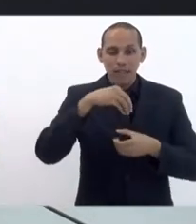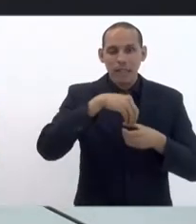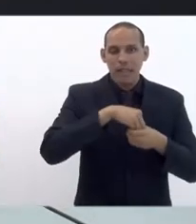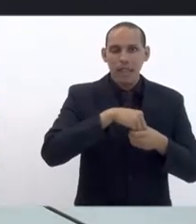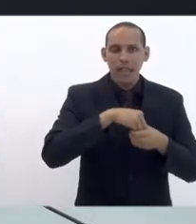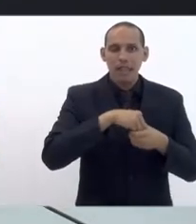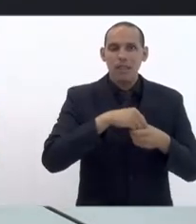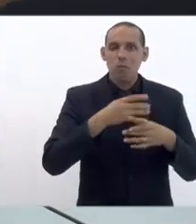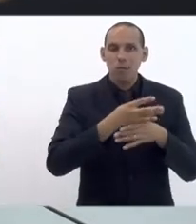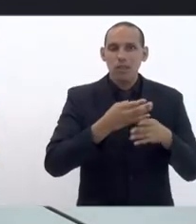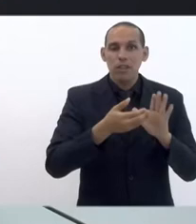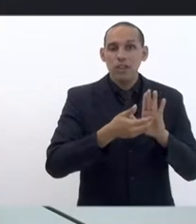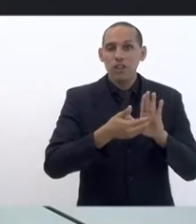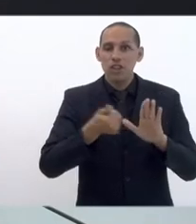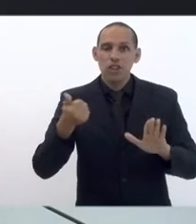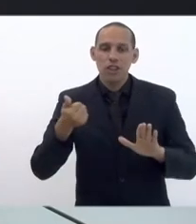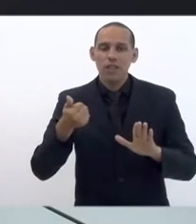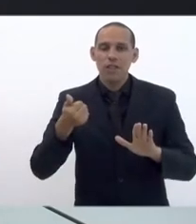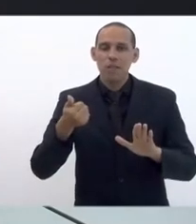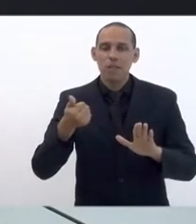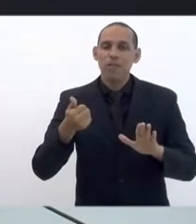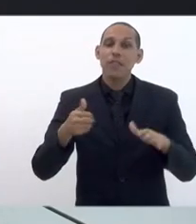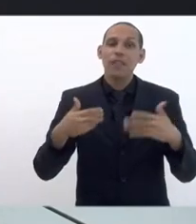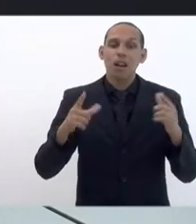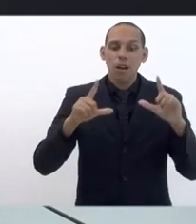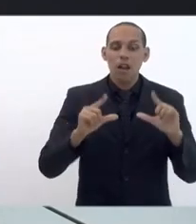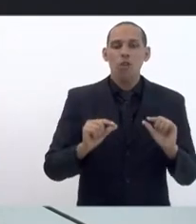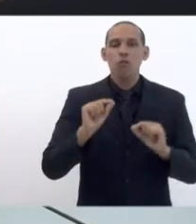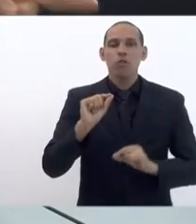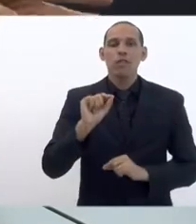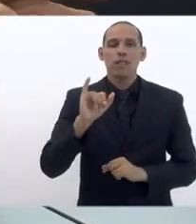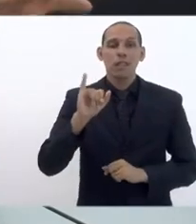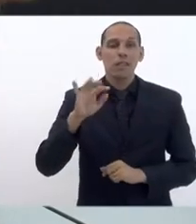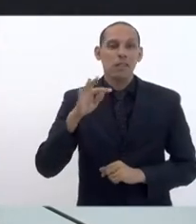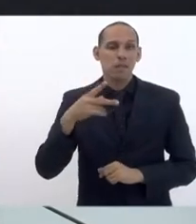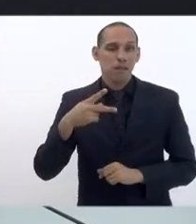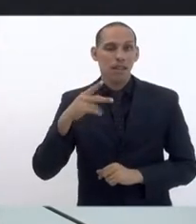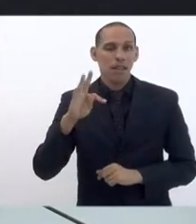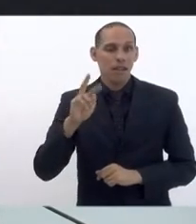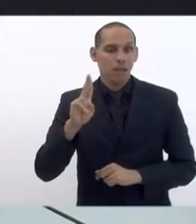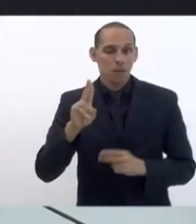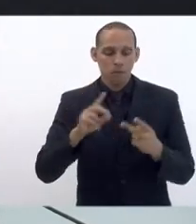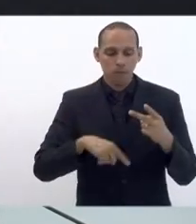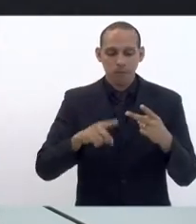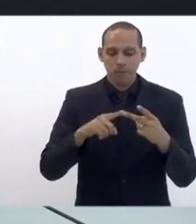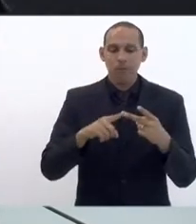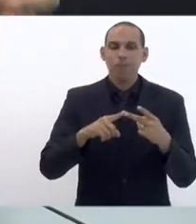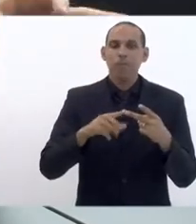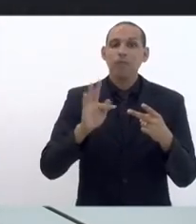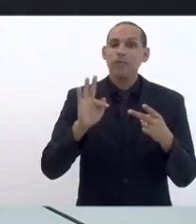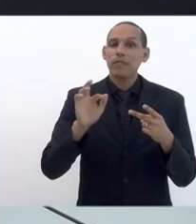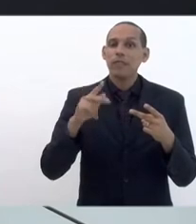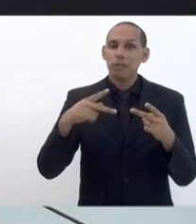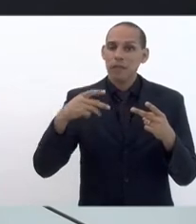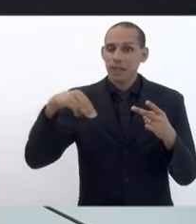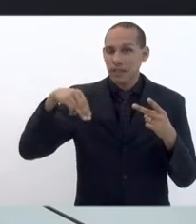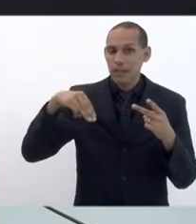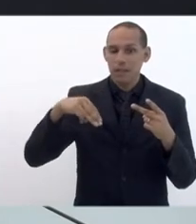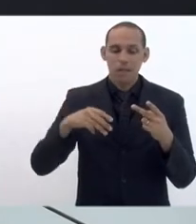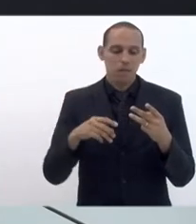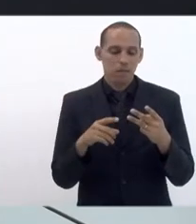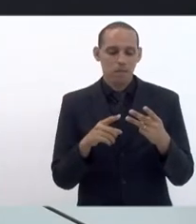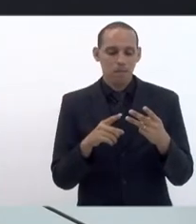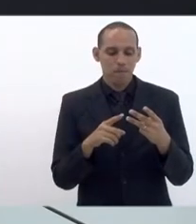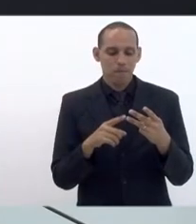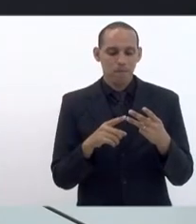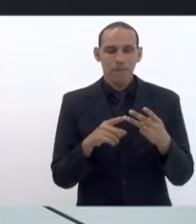senhor reduziu o IPI, reduziu o IPTU, reduziu o FPM. Me permite uma parte, deputado Luiz